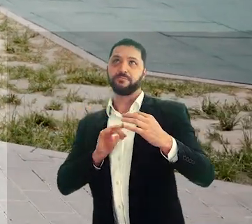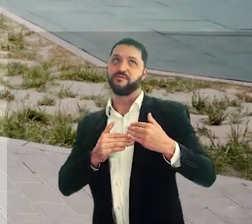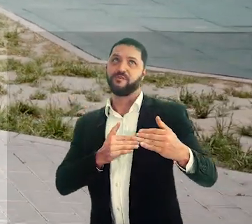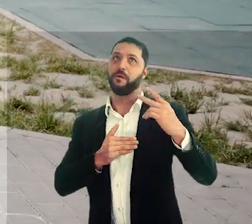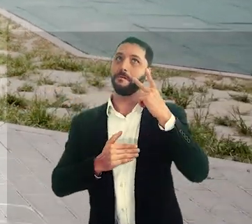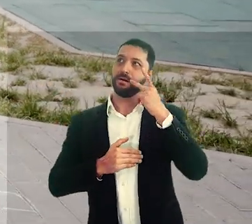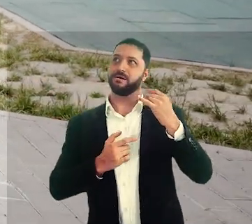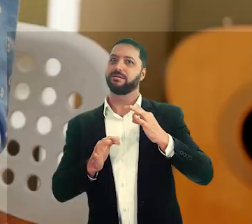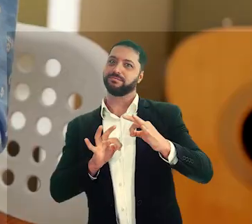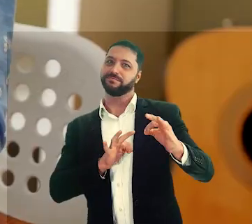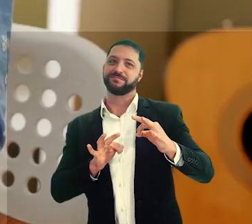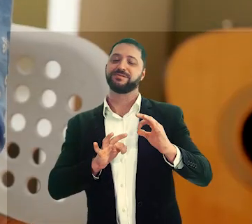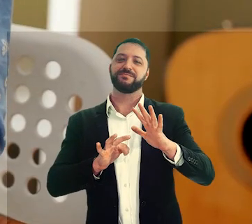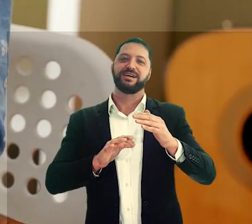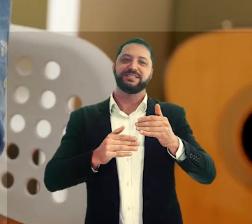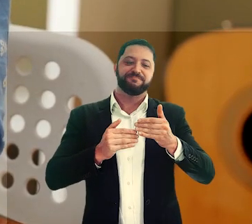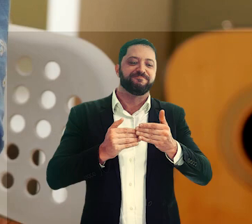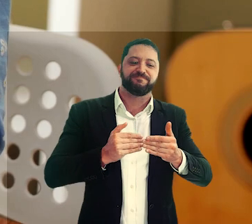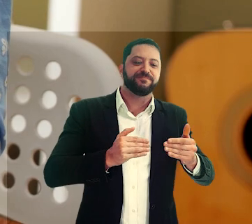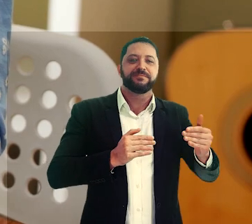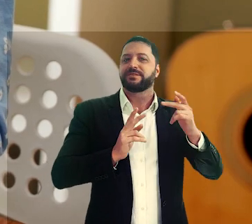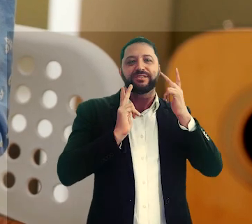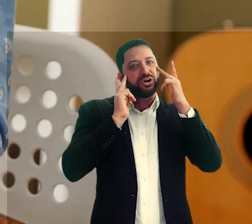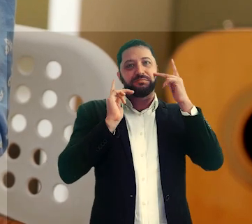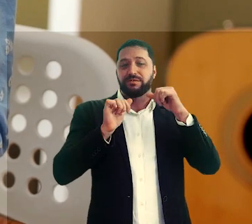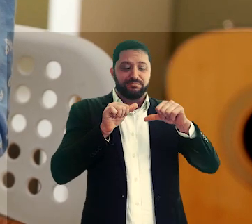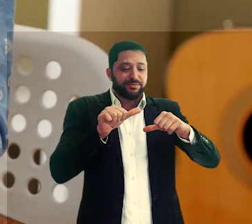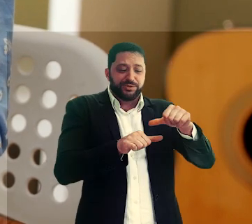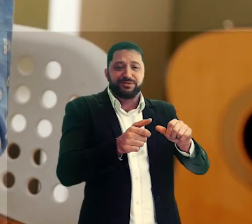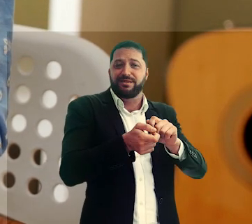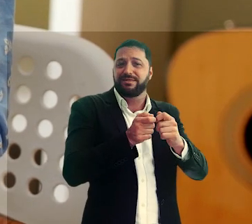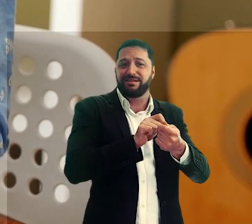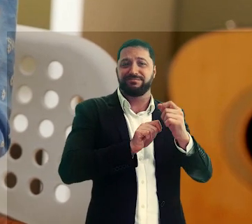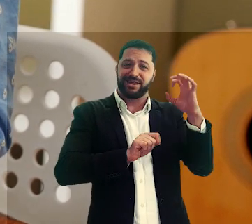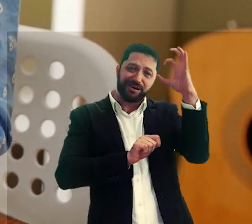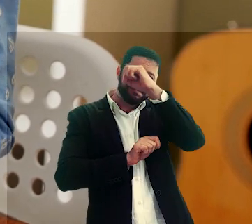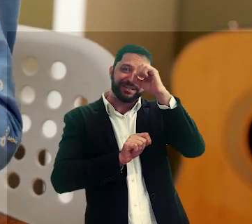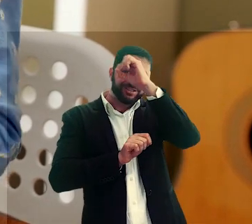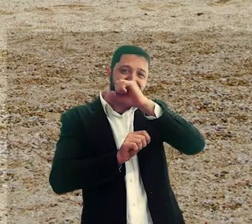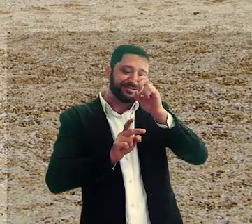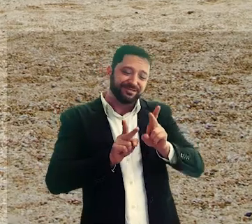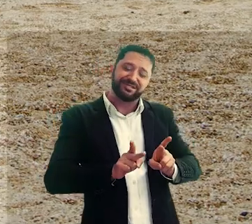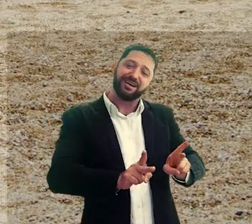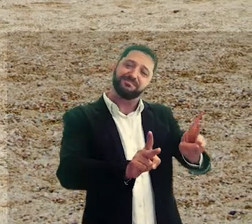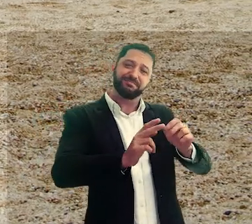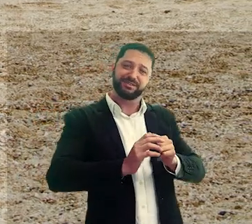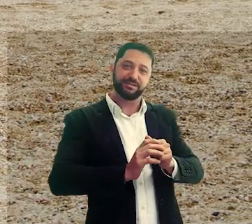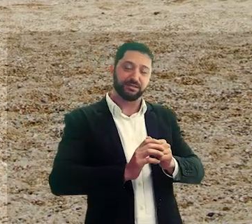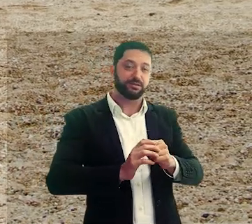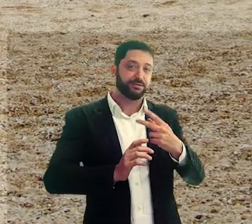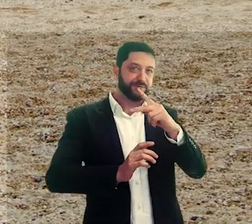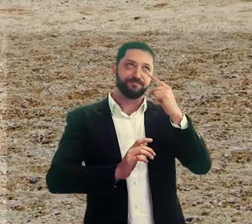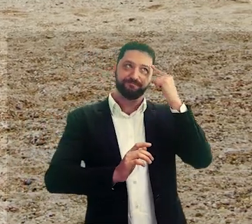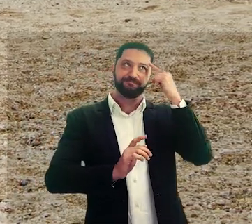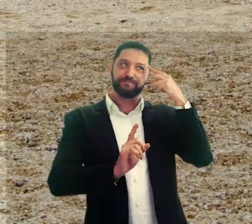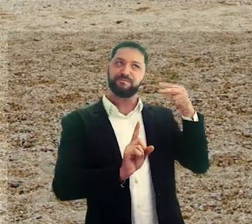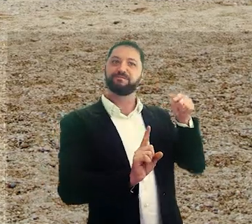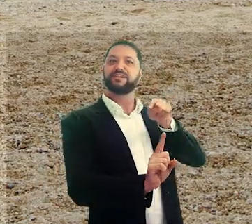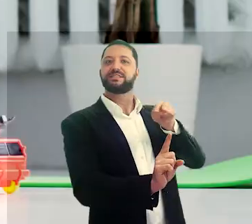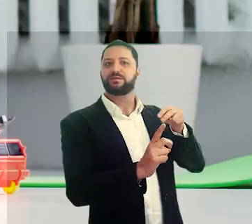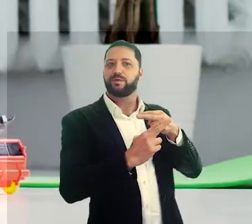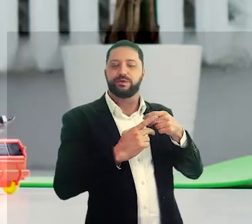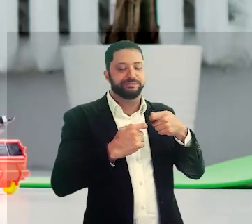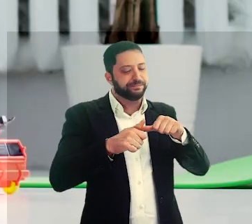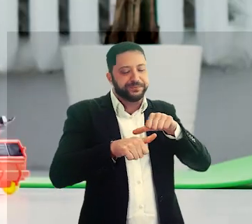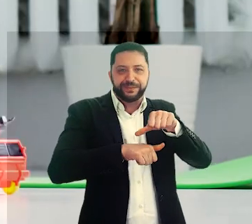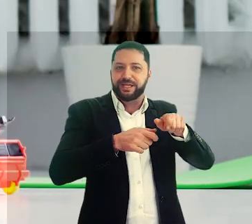a preparação, a paternidade é uma jornada de aprendizado contínuo. Mantenha expectativas realistas